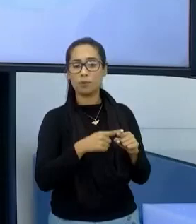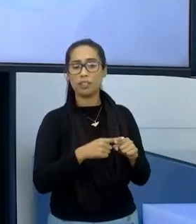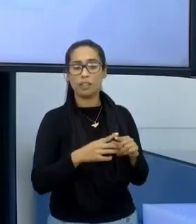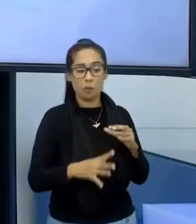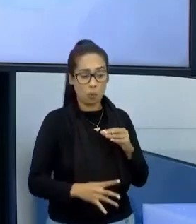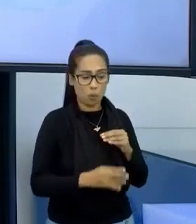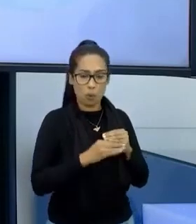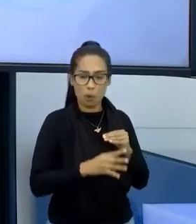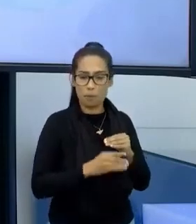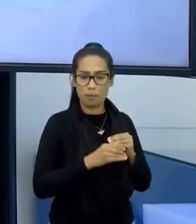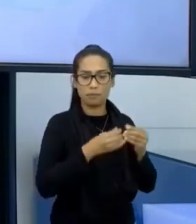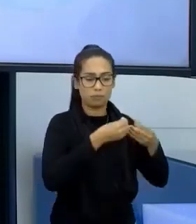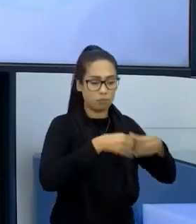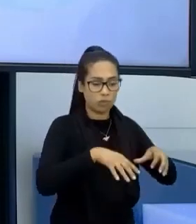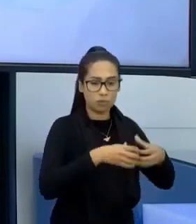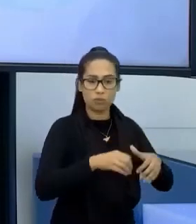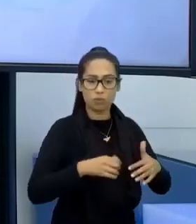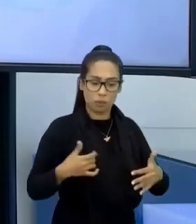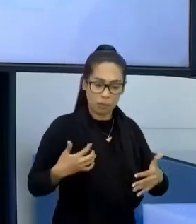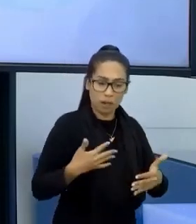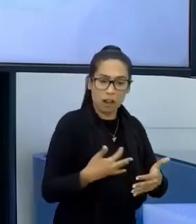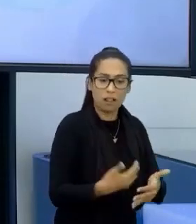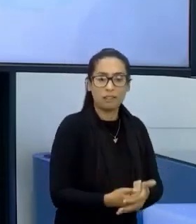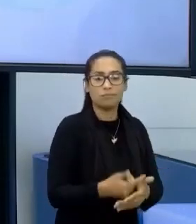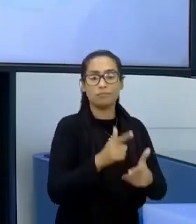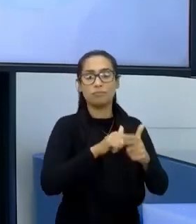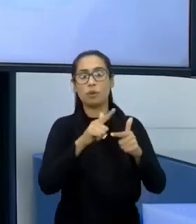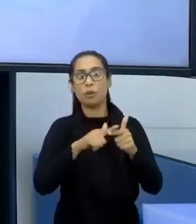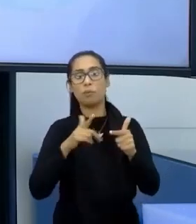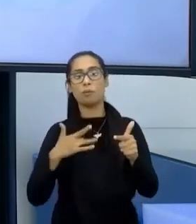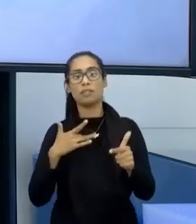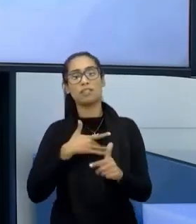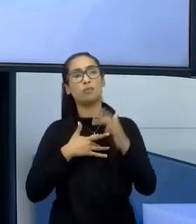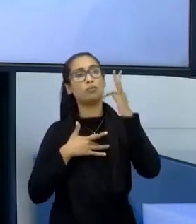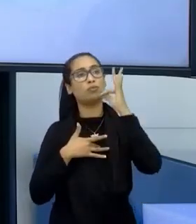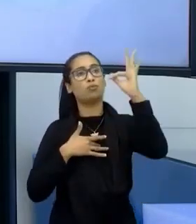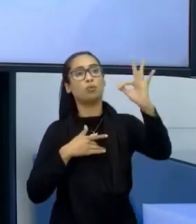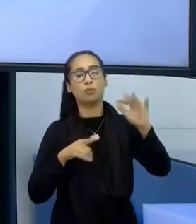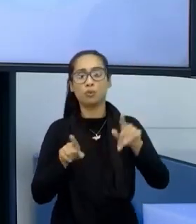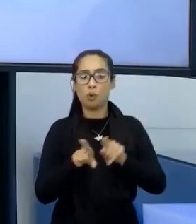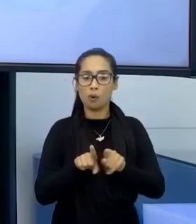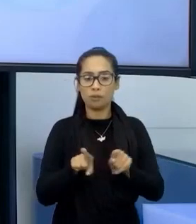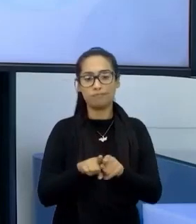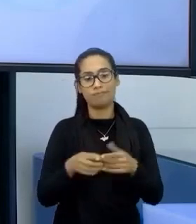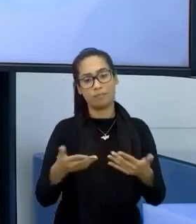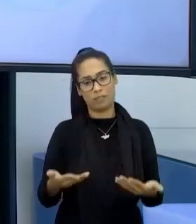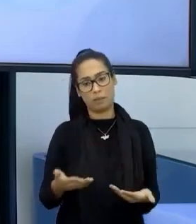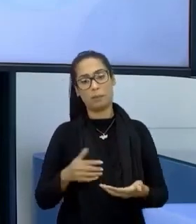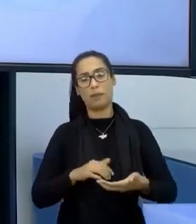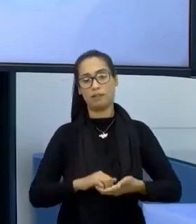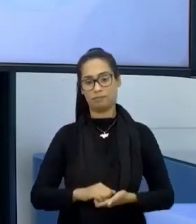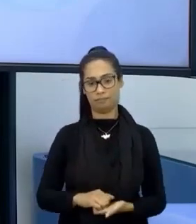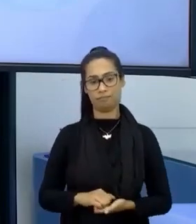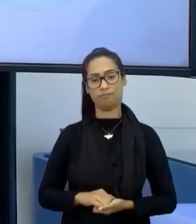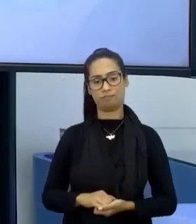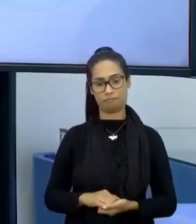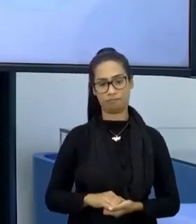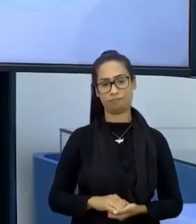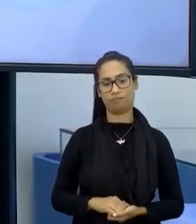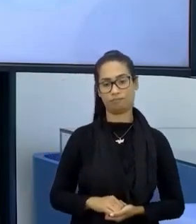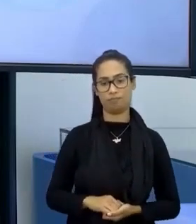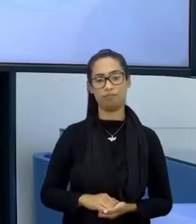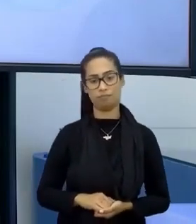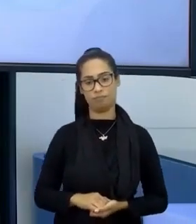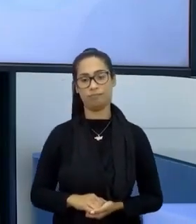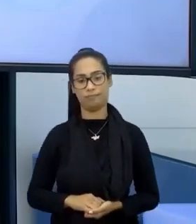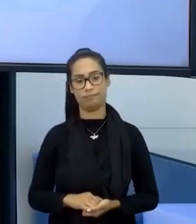acumulativo que ele tem e os problemas que ele vai causar na saúde, né? Os impactos que eles vão exercer sobre a saúde da gente no